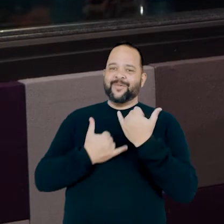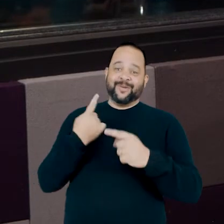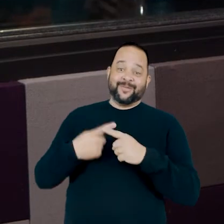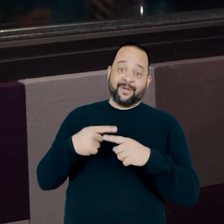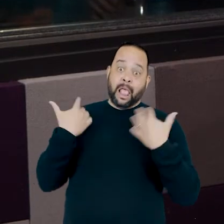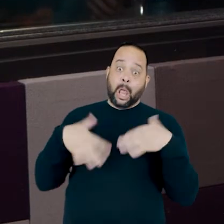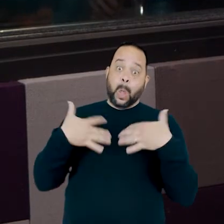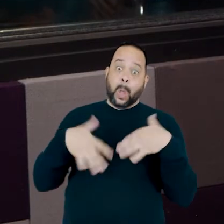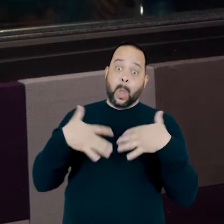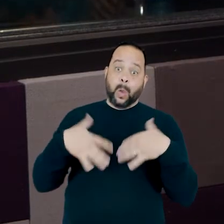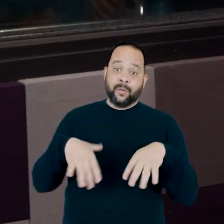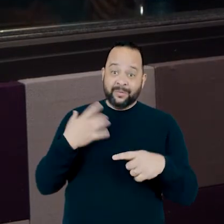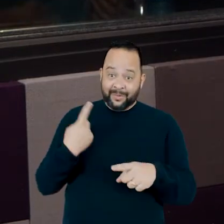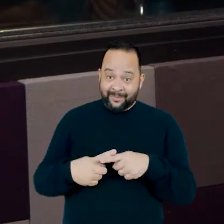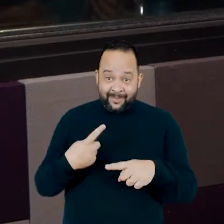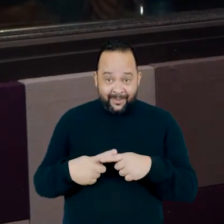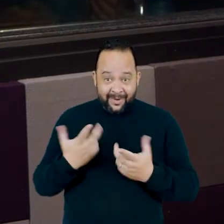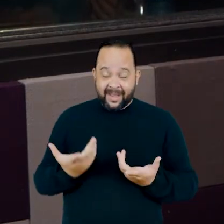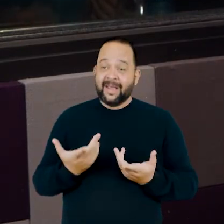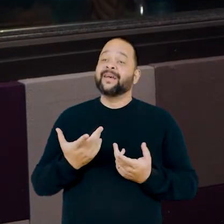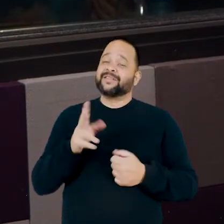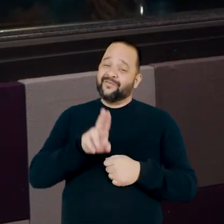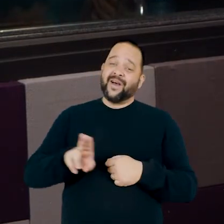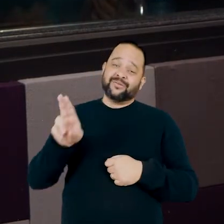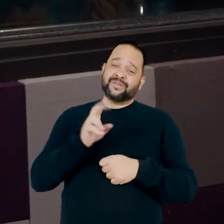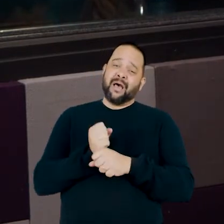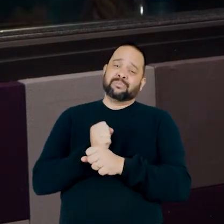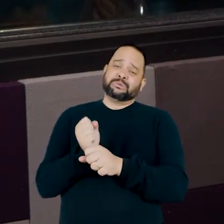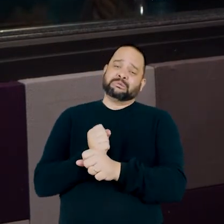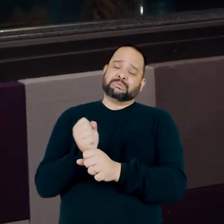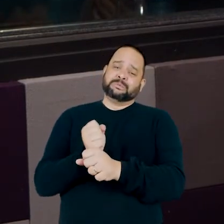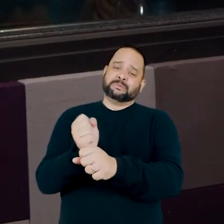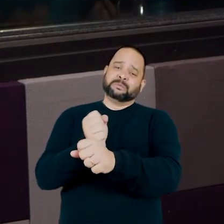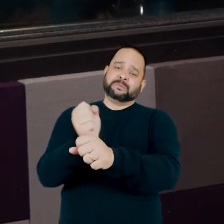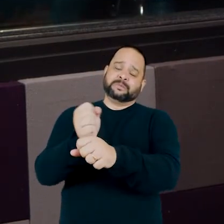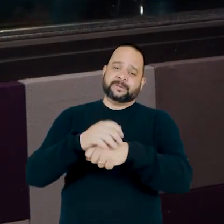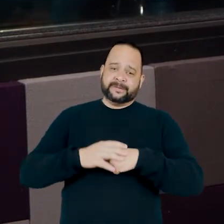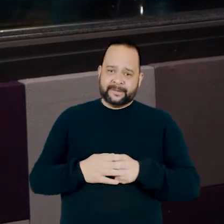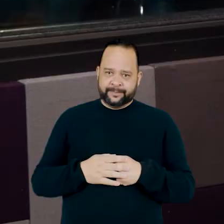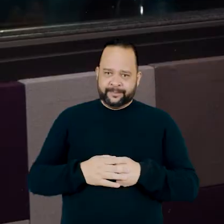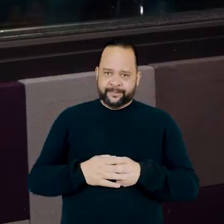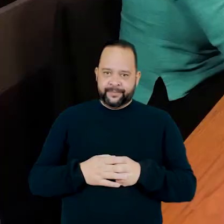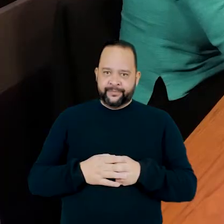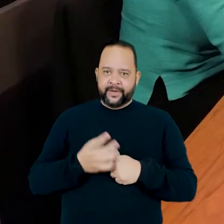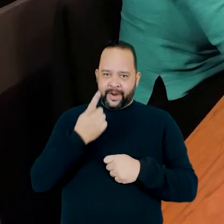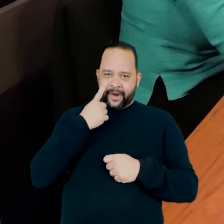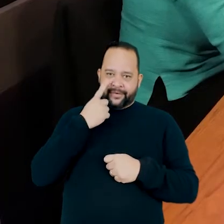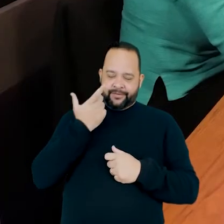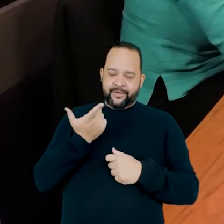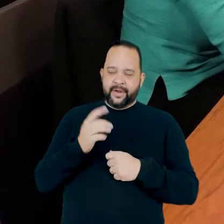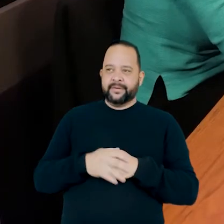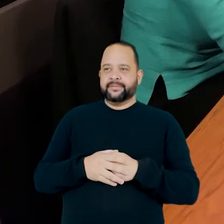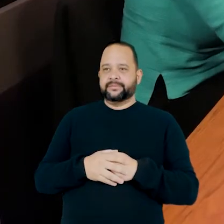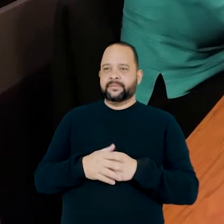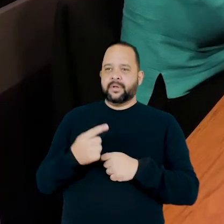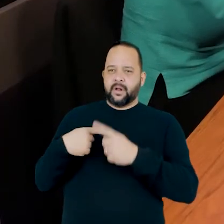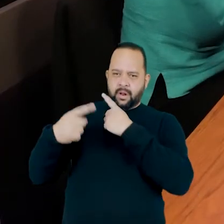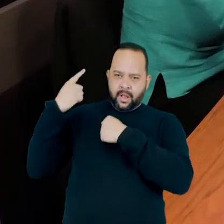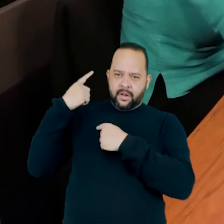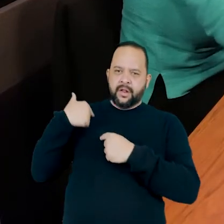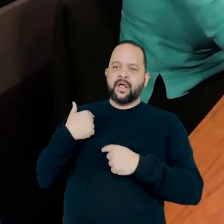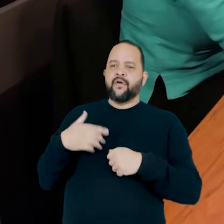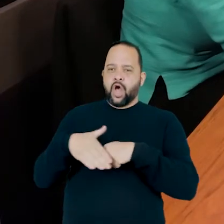isso, né? Vai durar pro resto da vida, né? Então, a gente vê aí... Outro dia eu tava falando com o